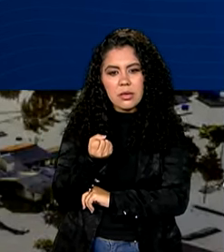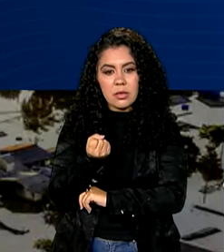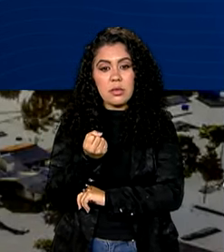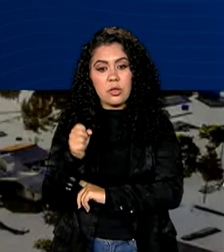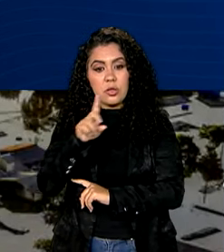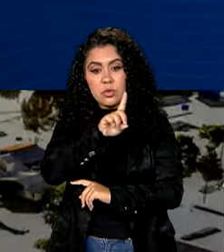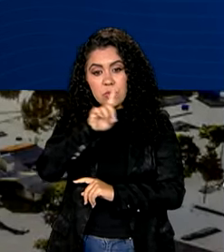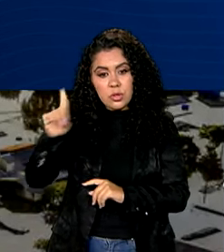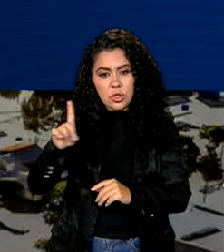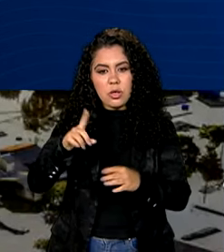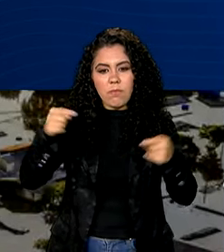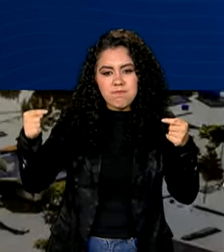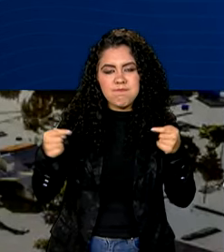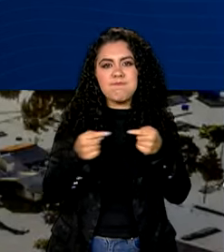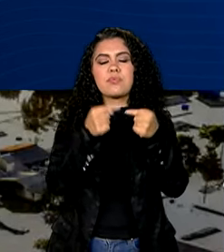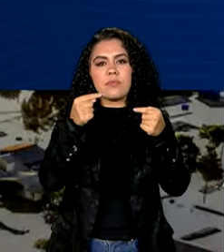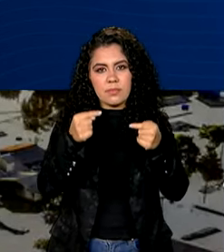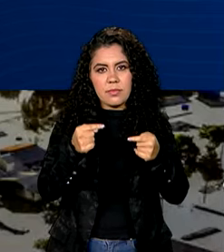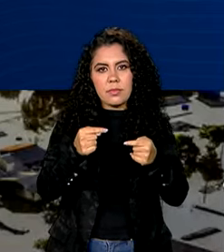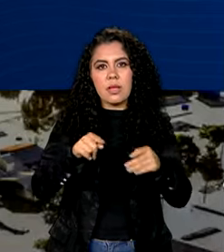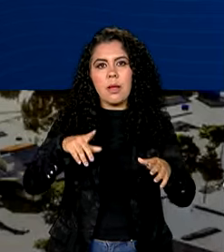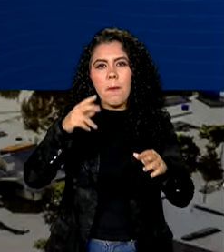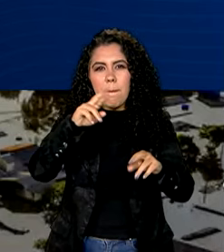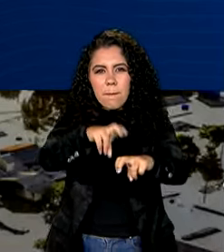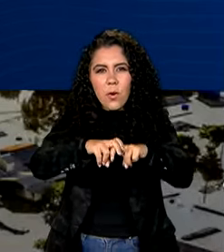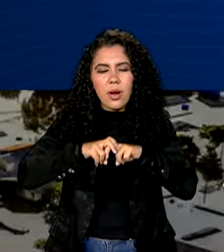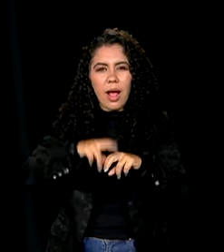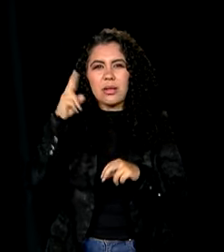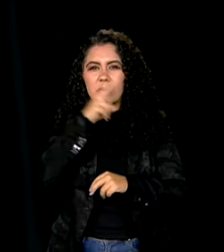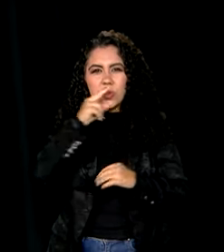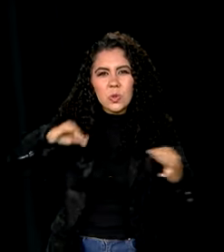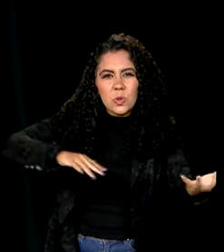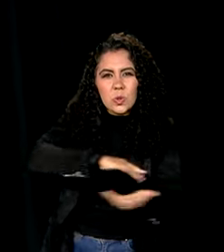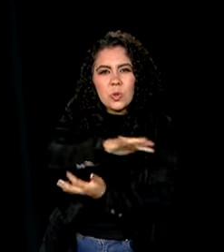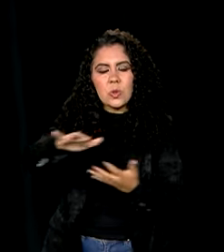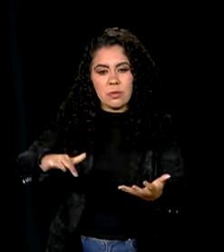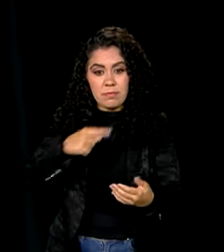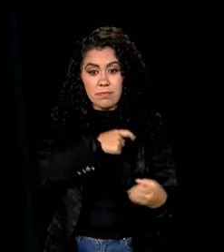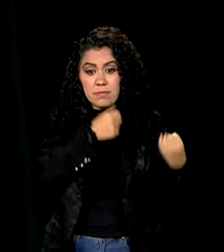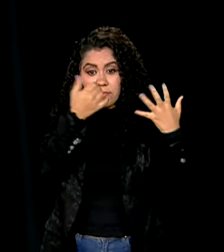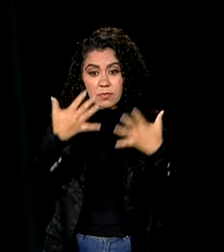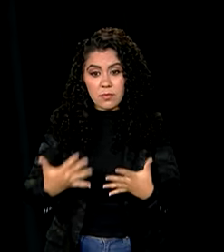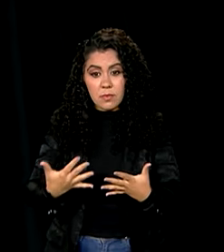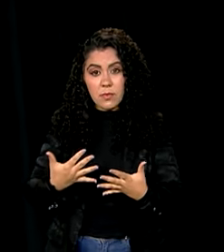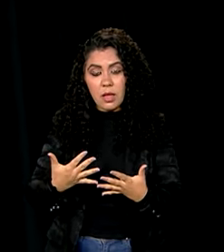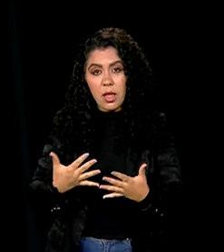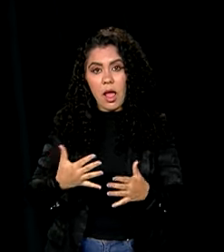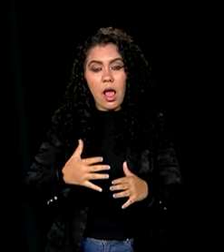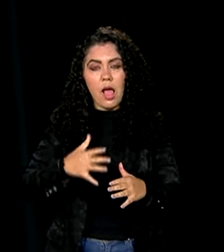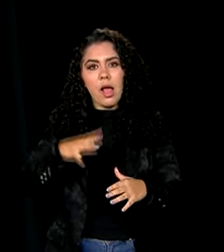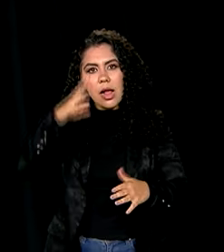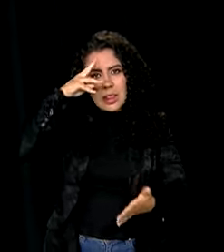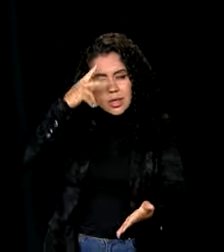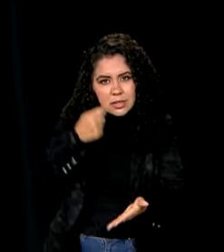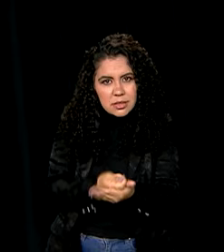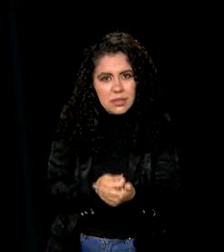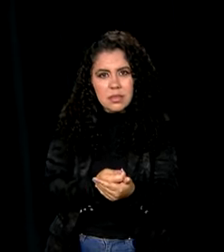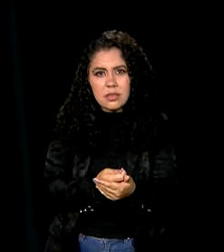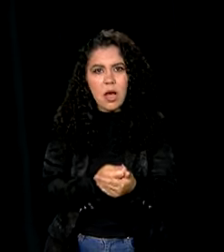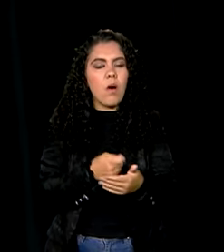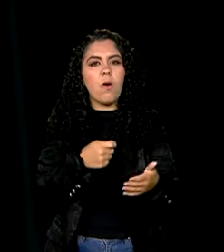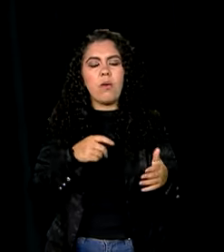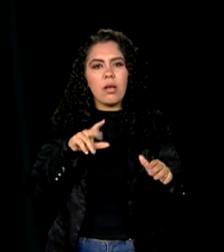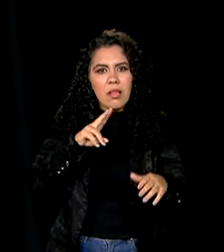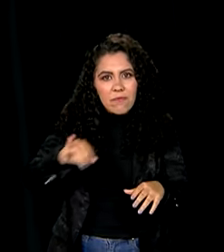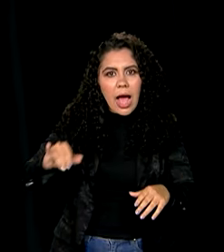do reconhecimento federal de calamidade pública. Nenhuma medida isoladamente vai resolver o problema que